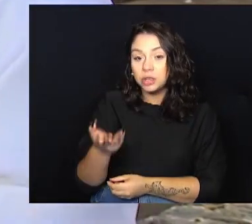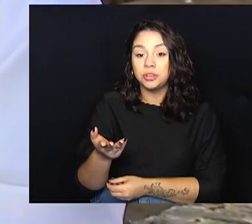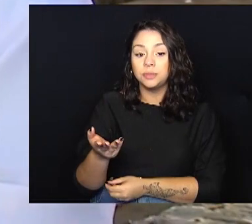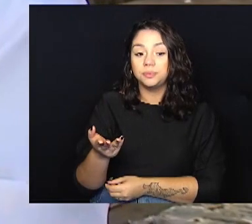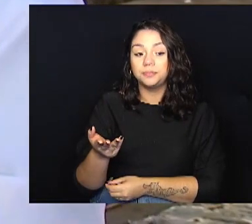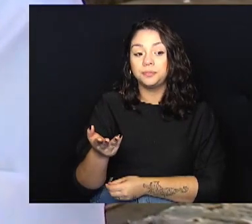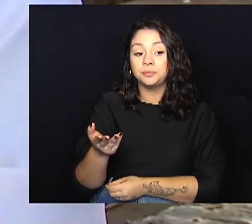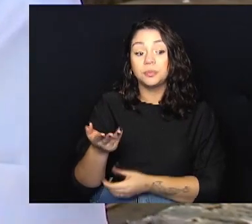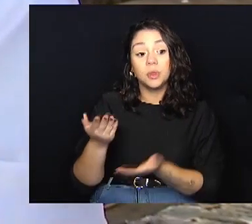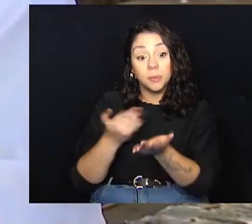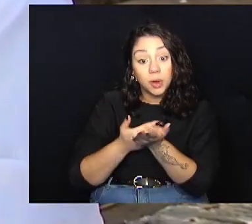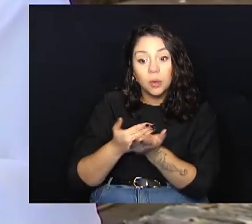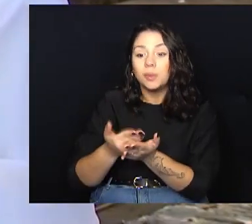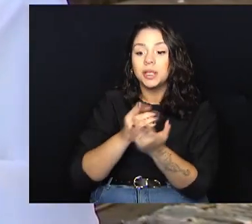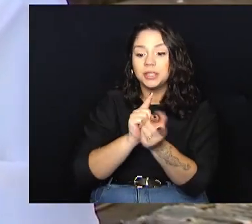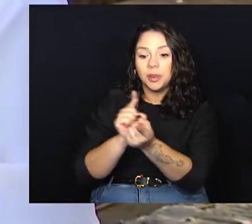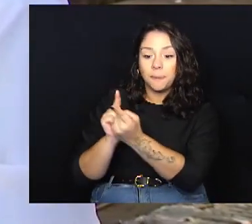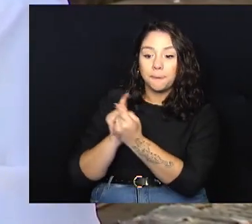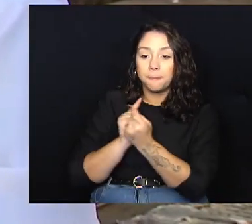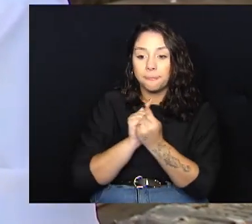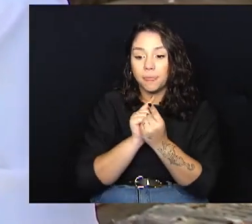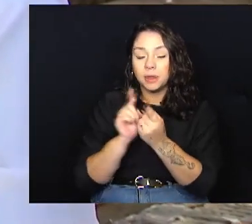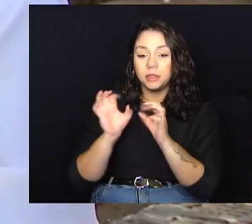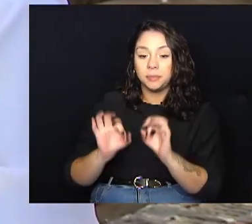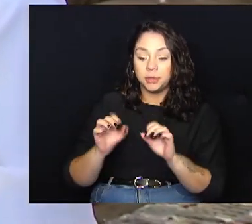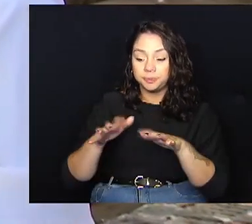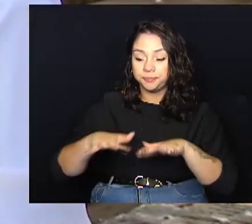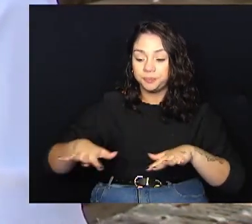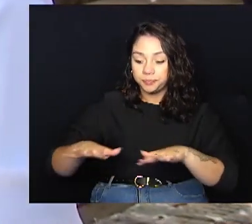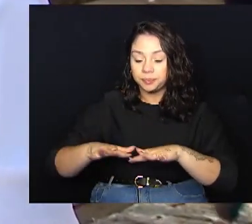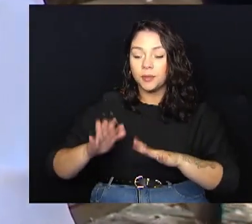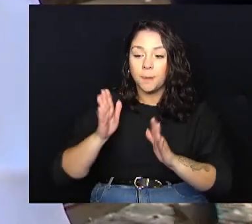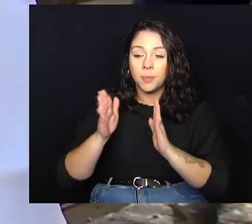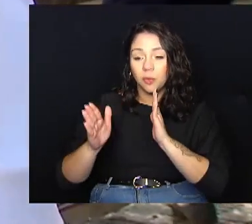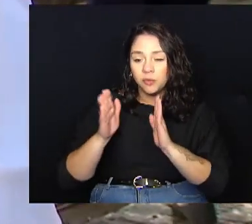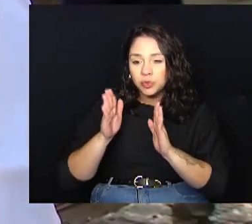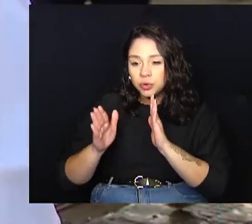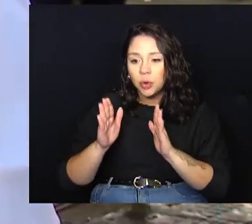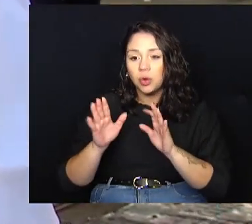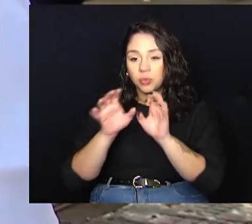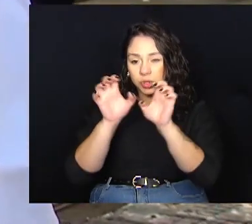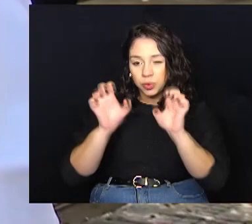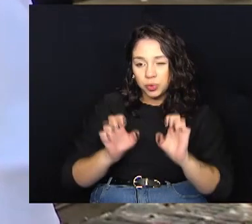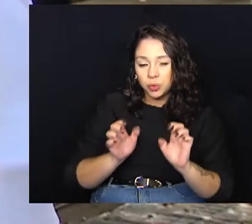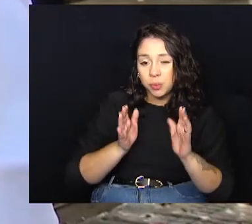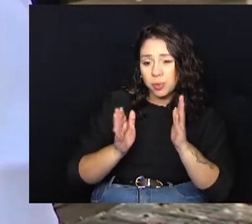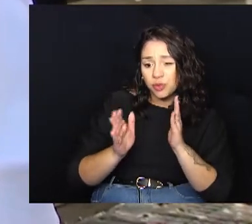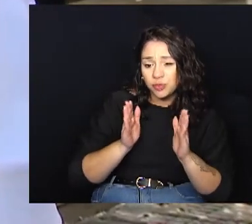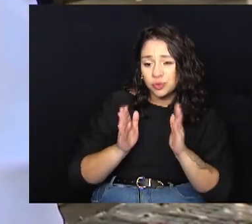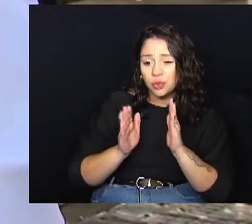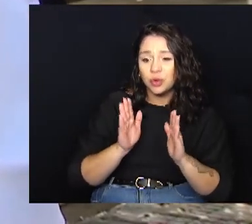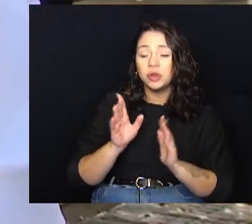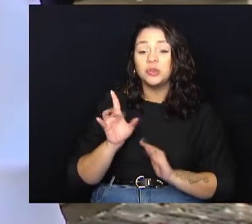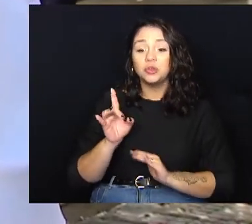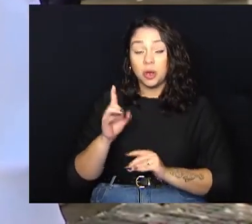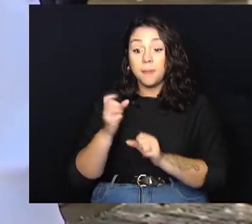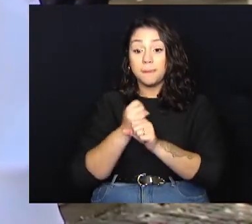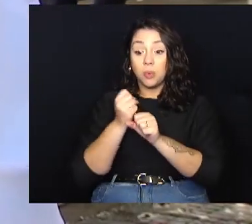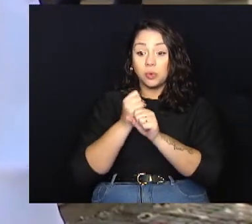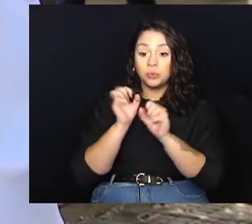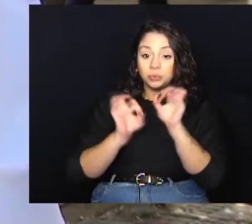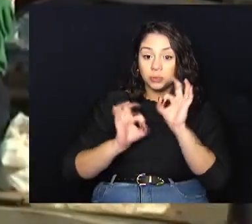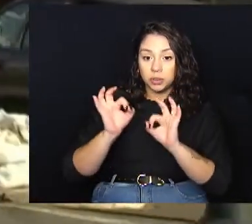começar a atender justamente neste setor provisório nessa estrutura provisória que já está sendo montada é